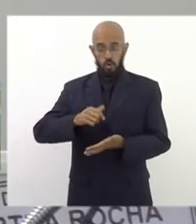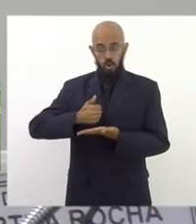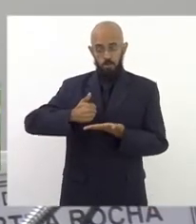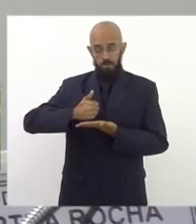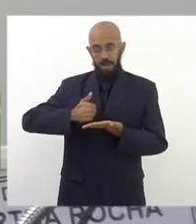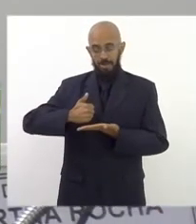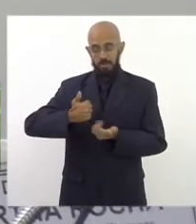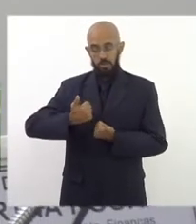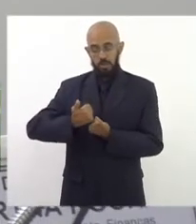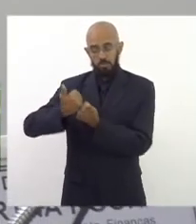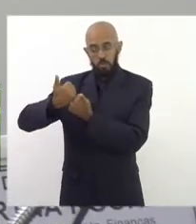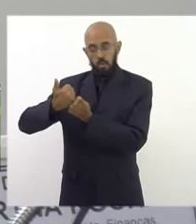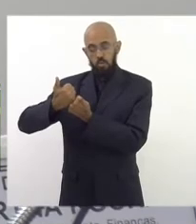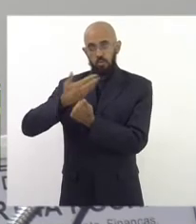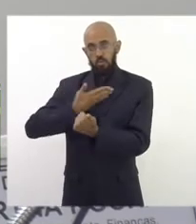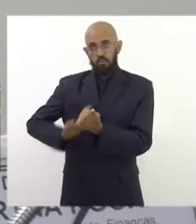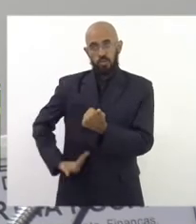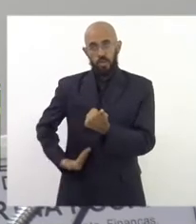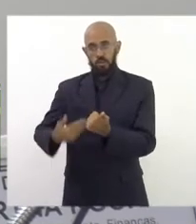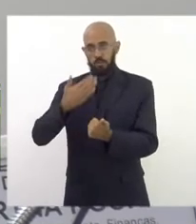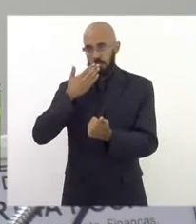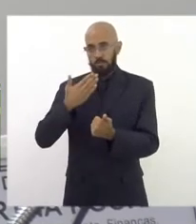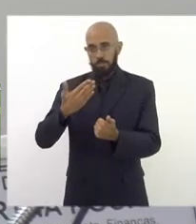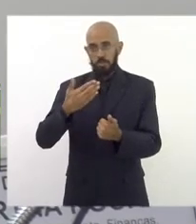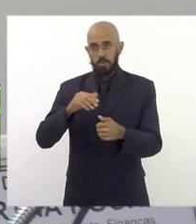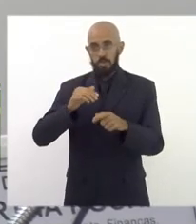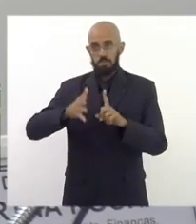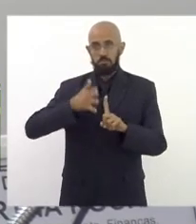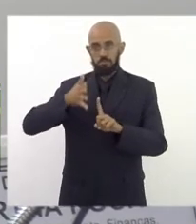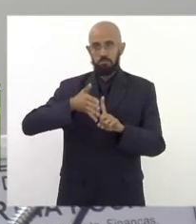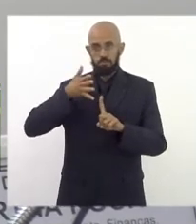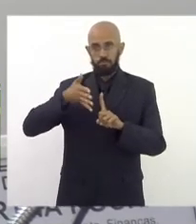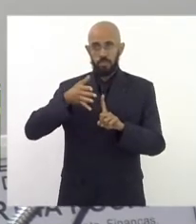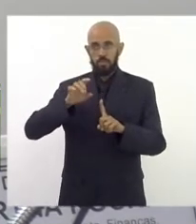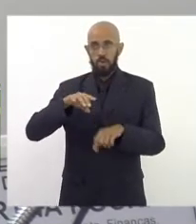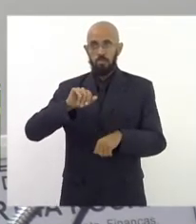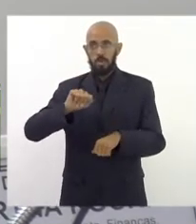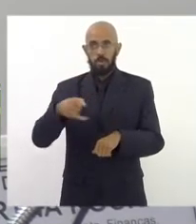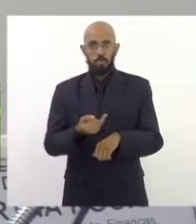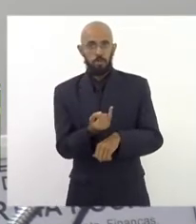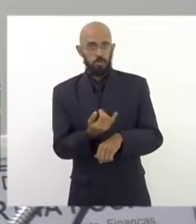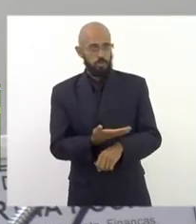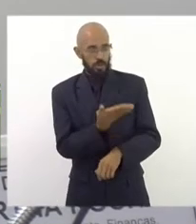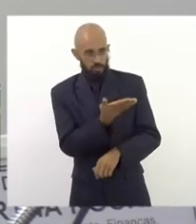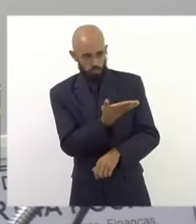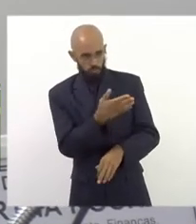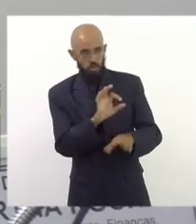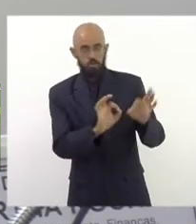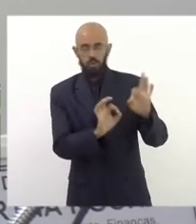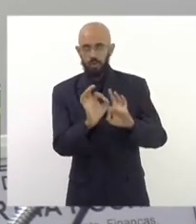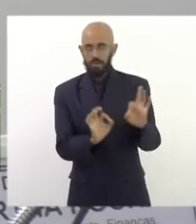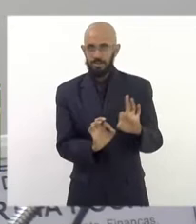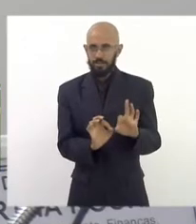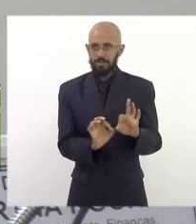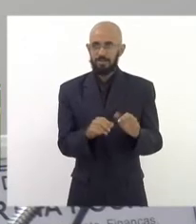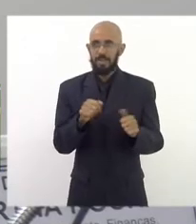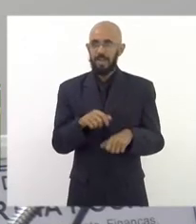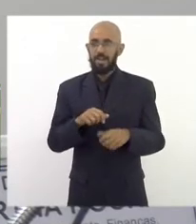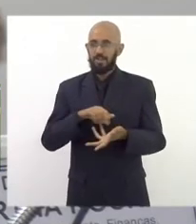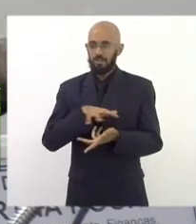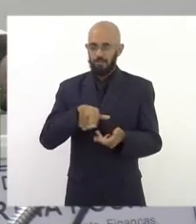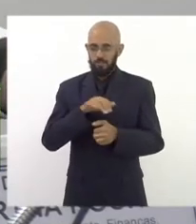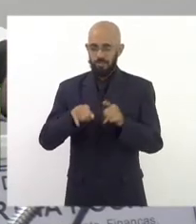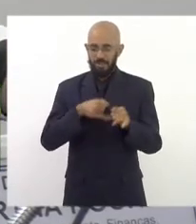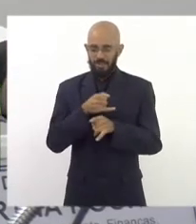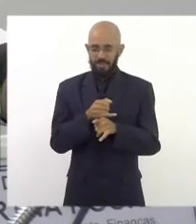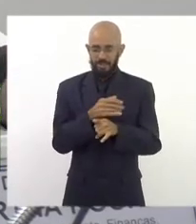só estou pedindo aqui a palavra para dar também a oportunidade de se organizar aí no mundo da